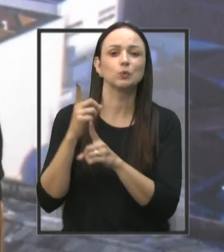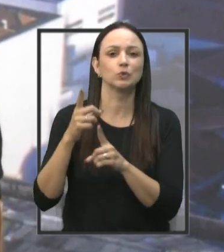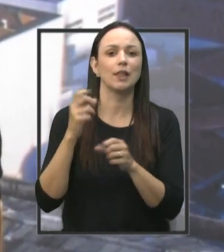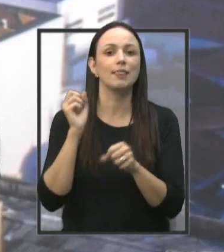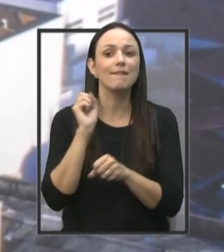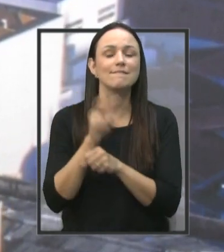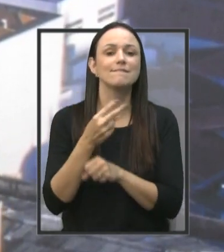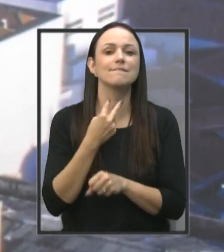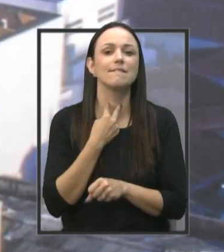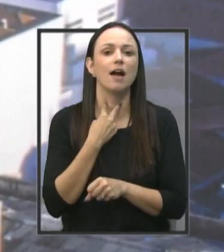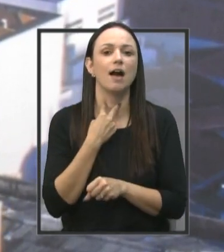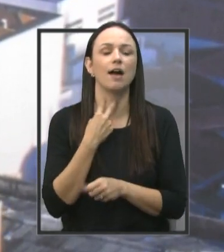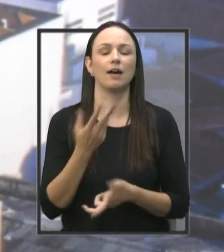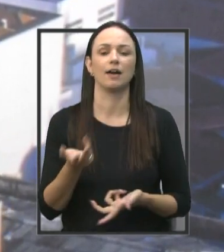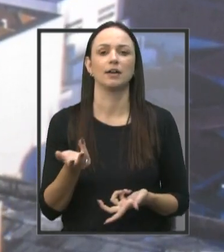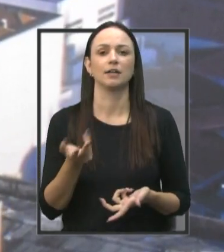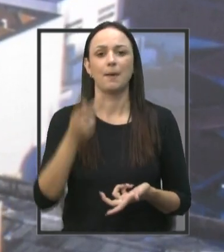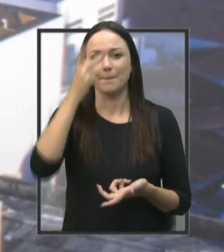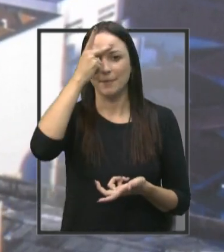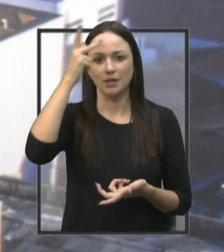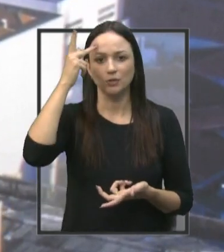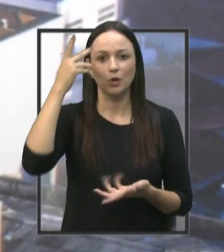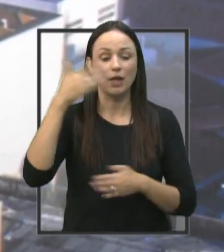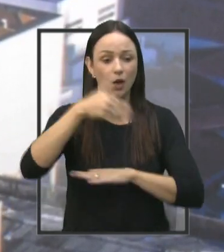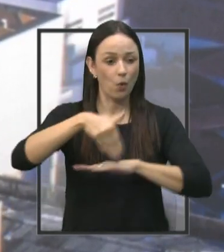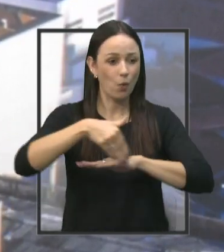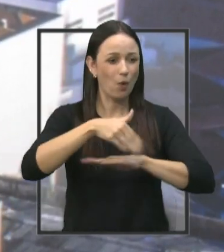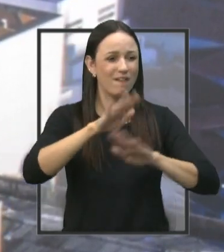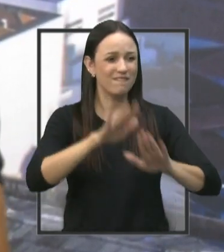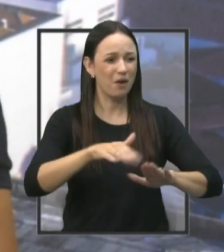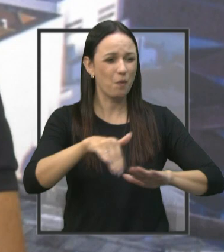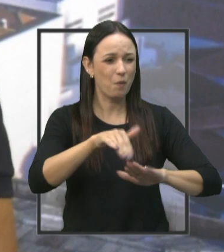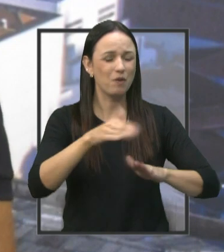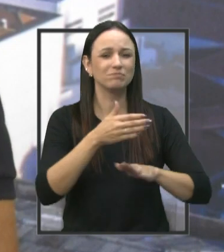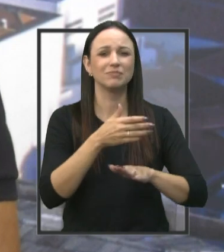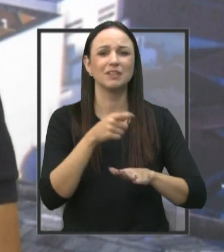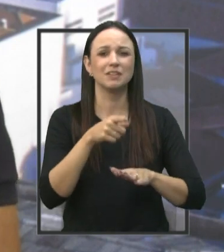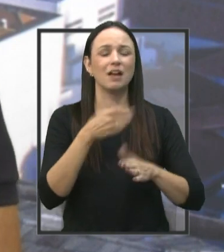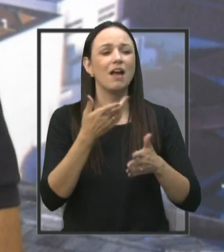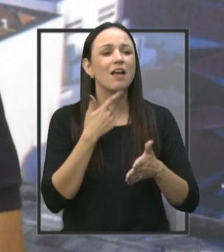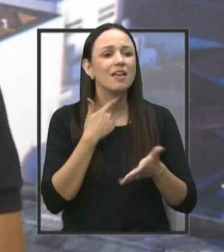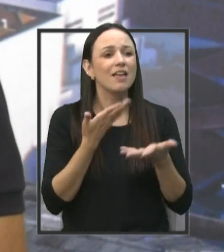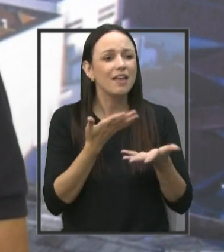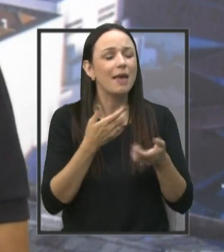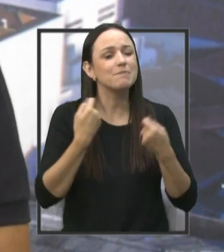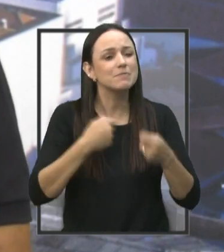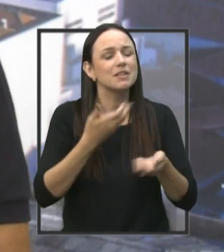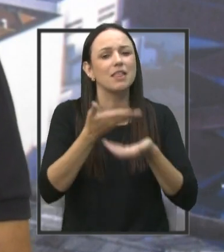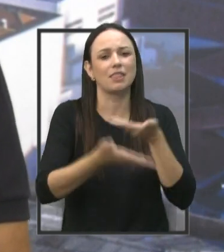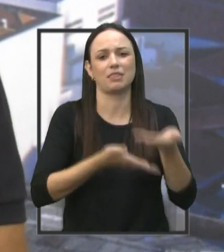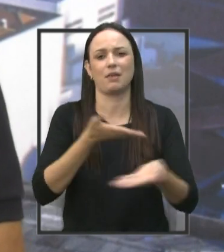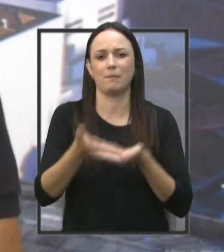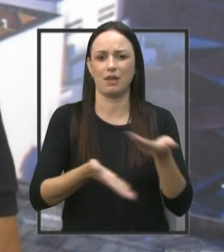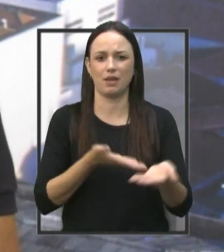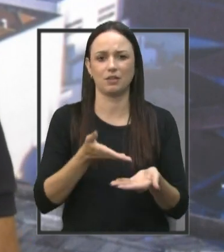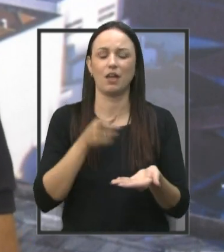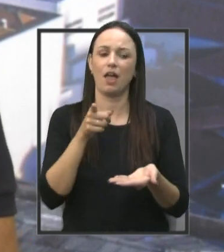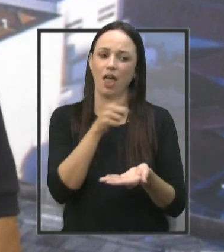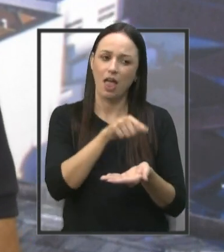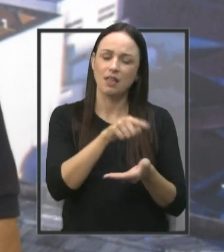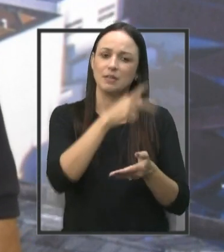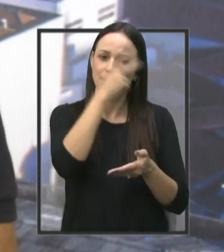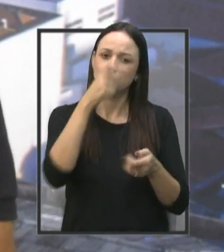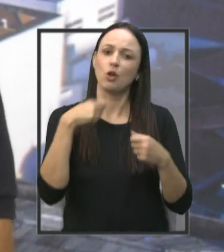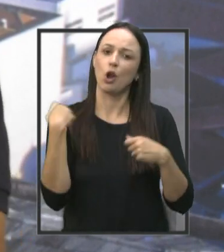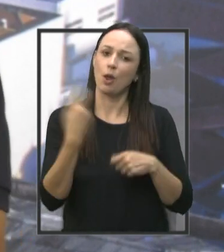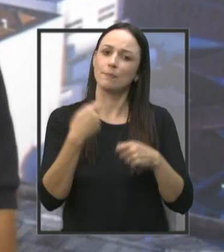tenha vagas para aquelas pessoas que estão na rua e que realmente desejam o tratamento. Para esses a gente